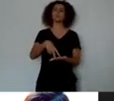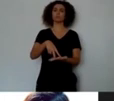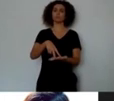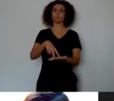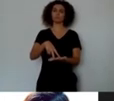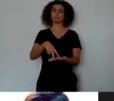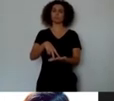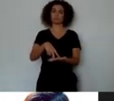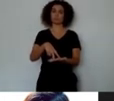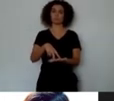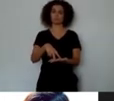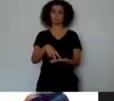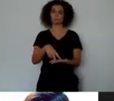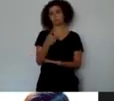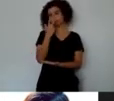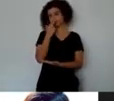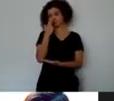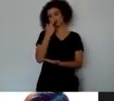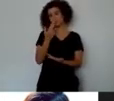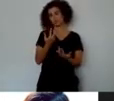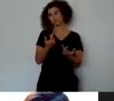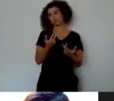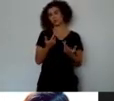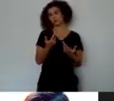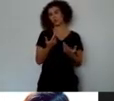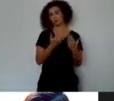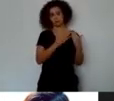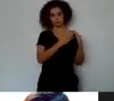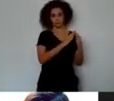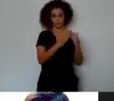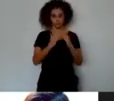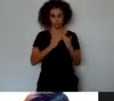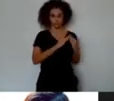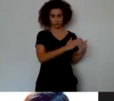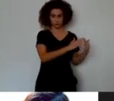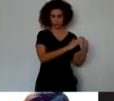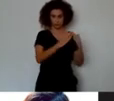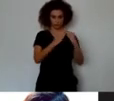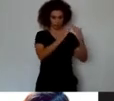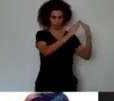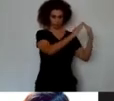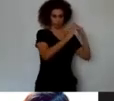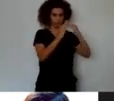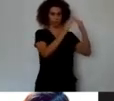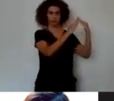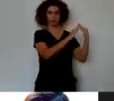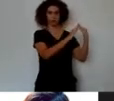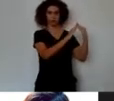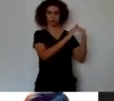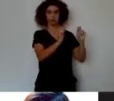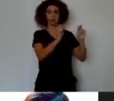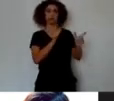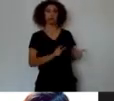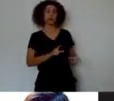como o surgimento das grandes periferias, né? Alguém escolheu que este lugar aqui existisse.